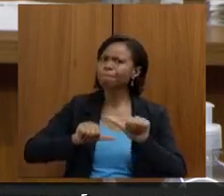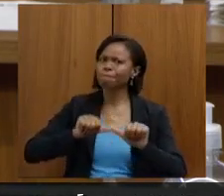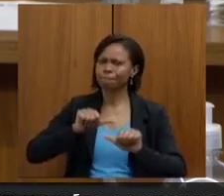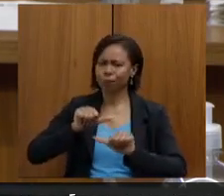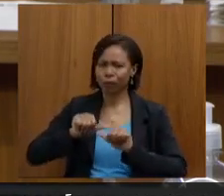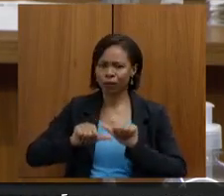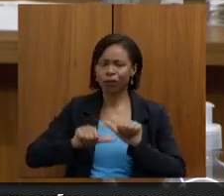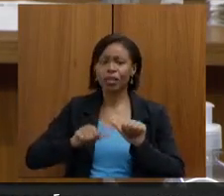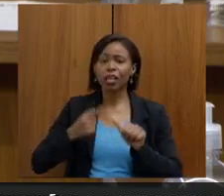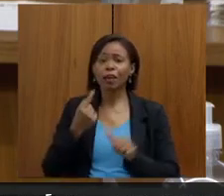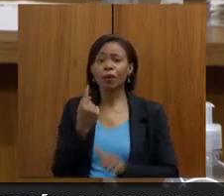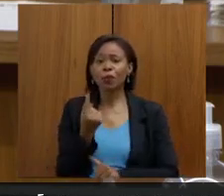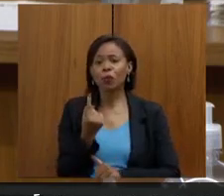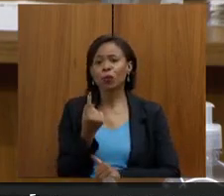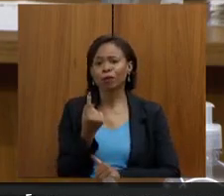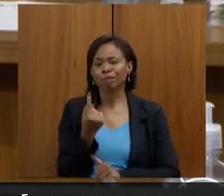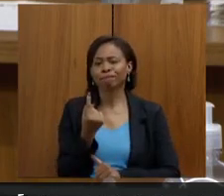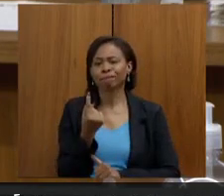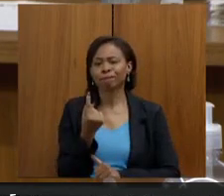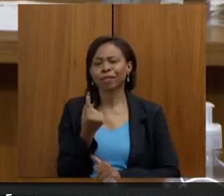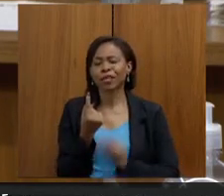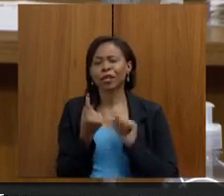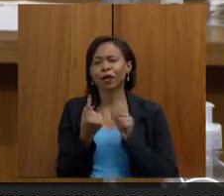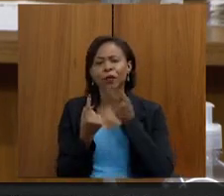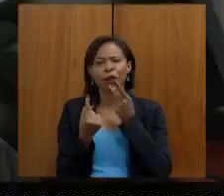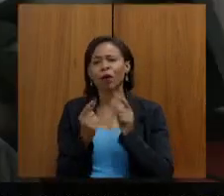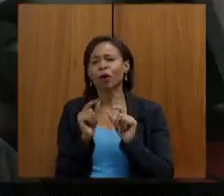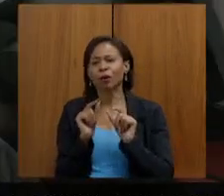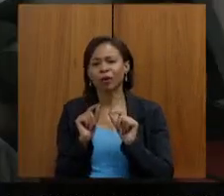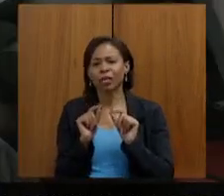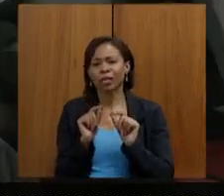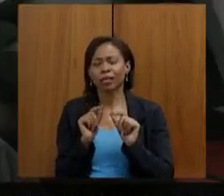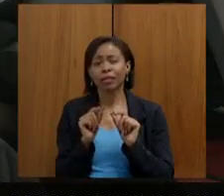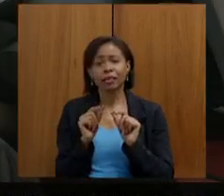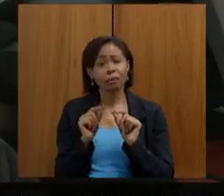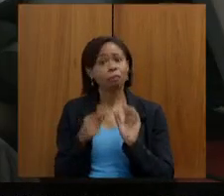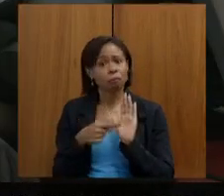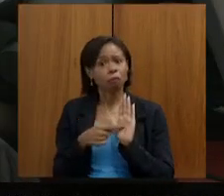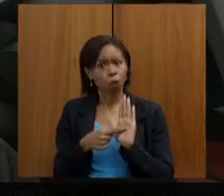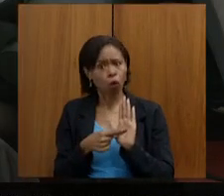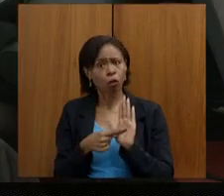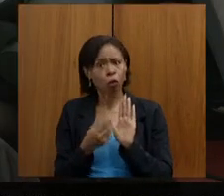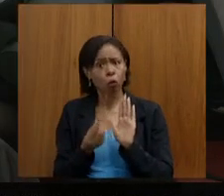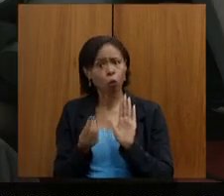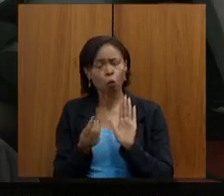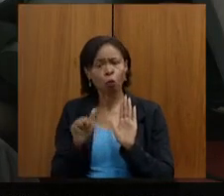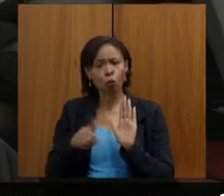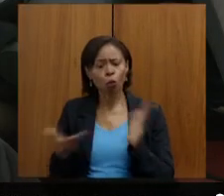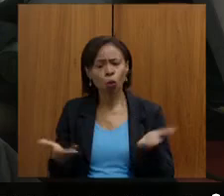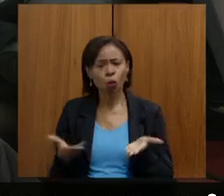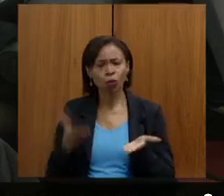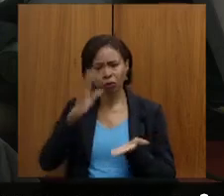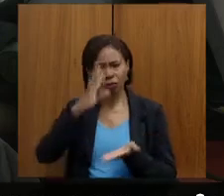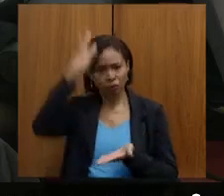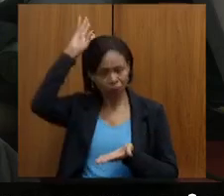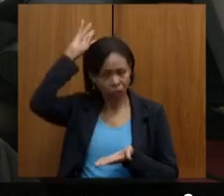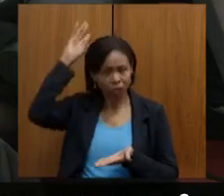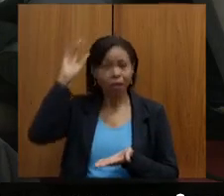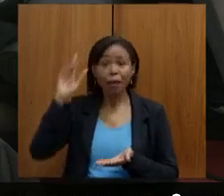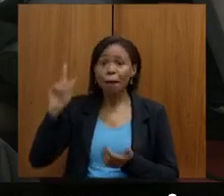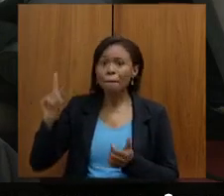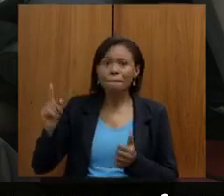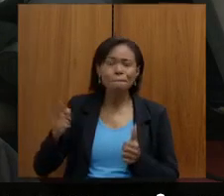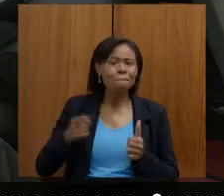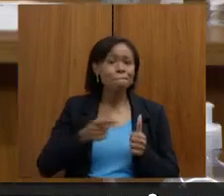item que eu posso colocar aqui que simboliza bem a condição do Bombeiro Militar de hoje é que